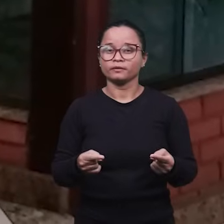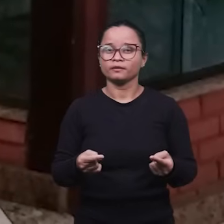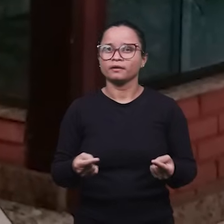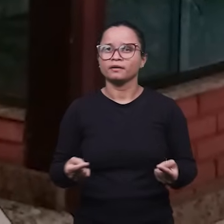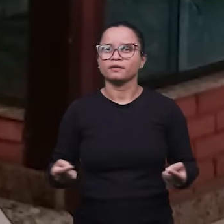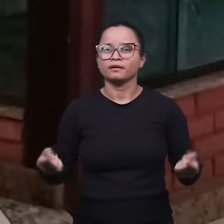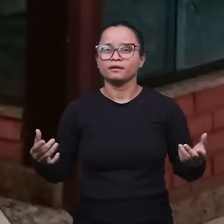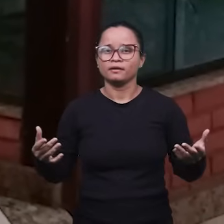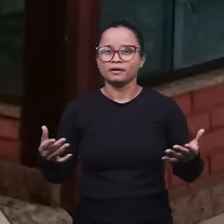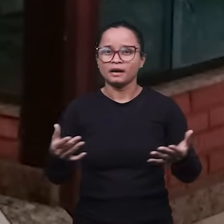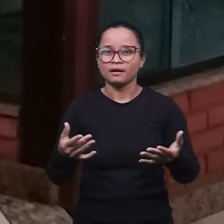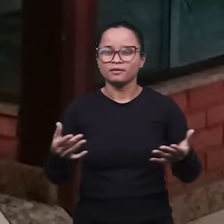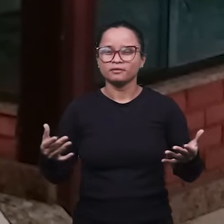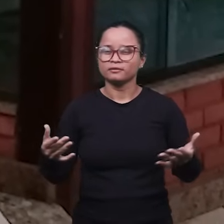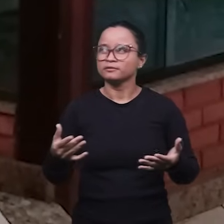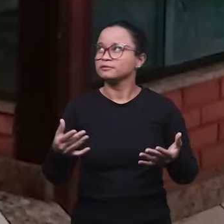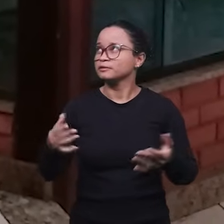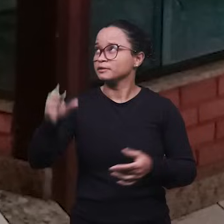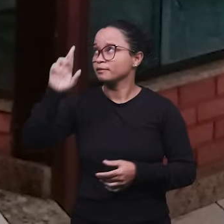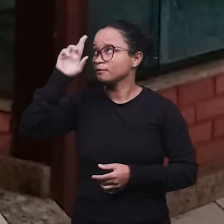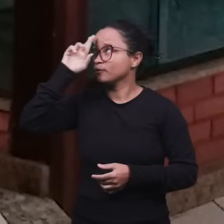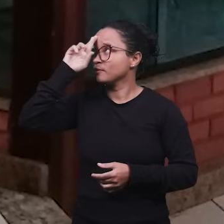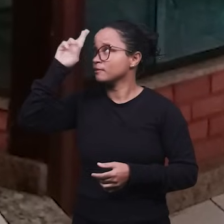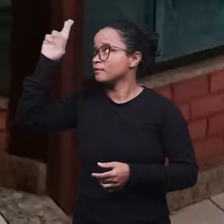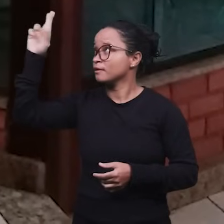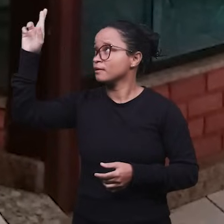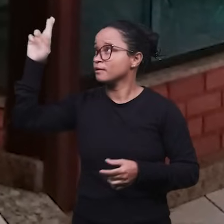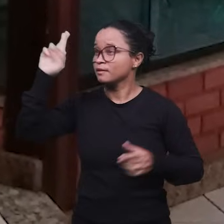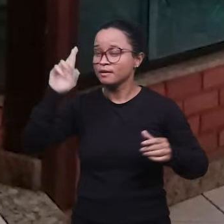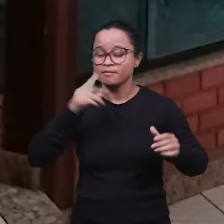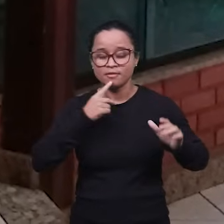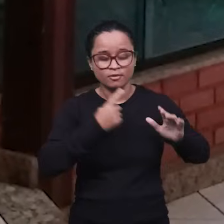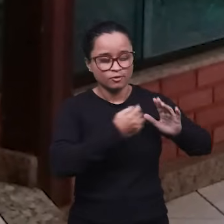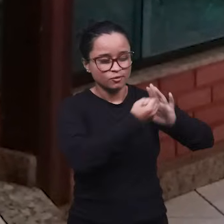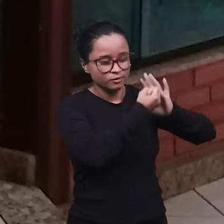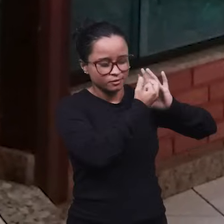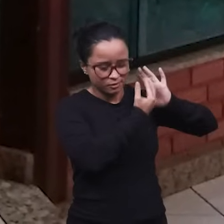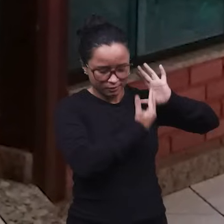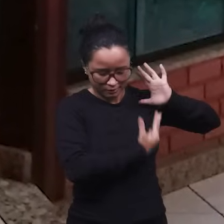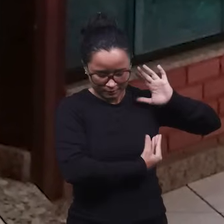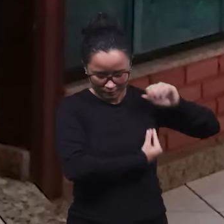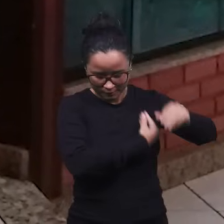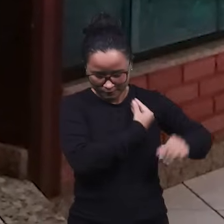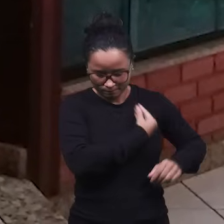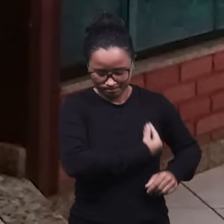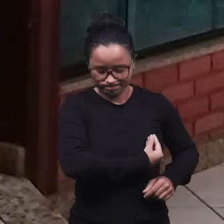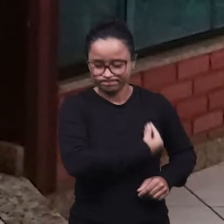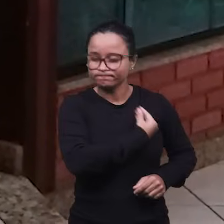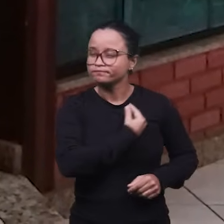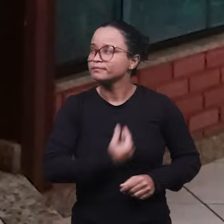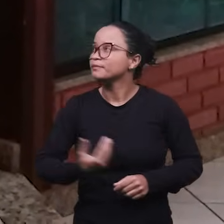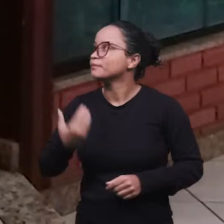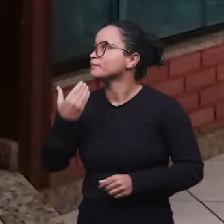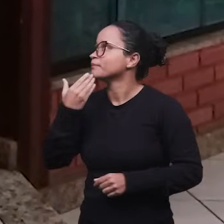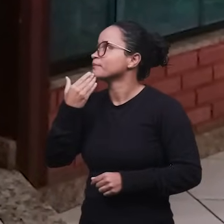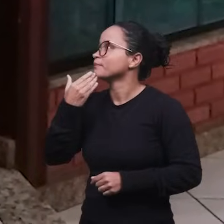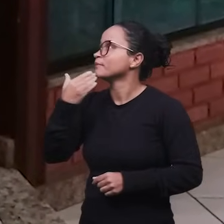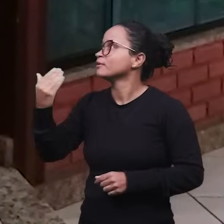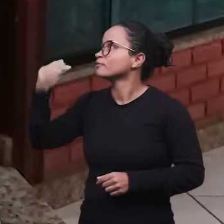Põe teu sangue em mim, Senhor.